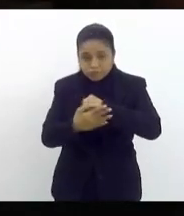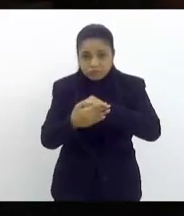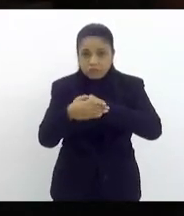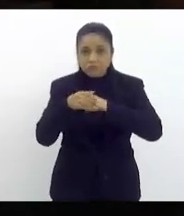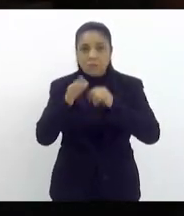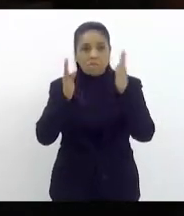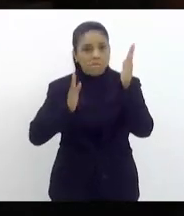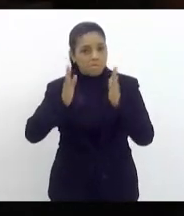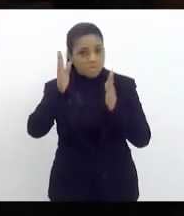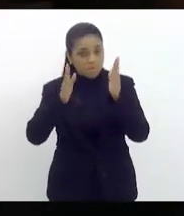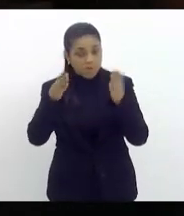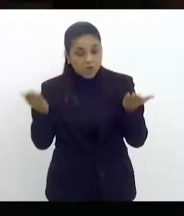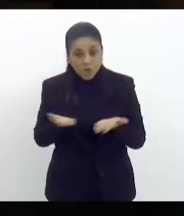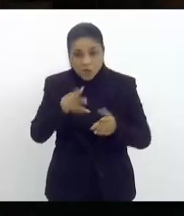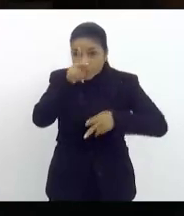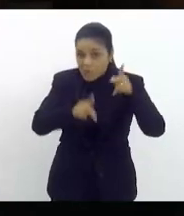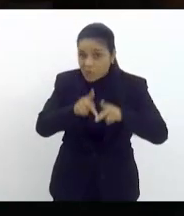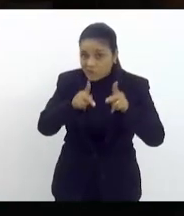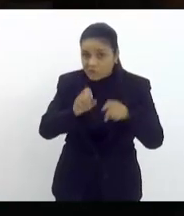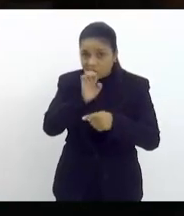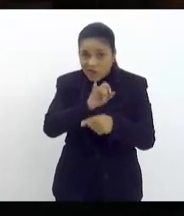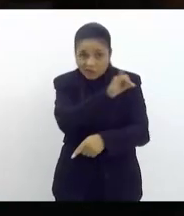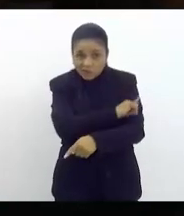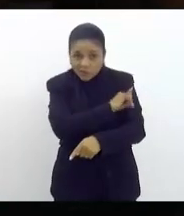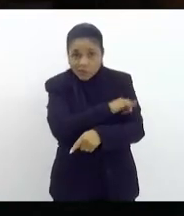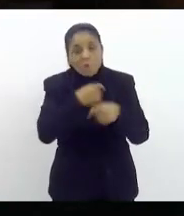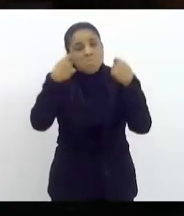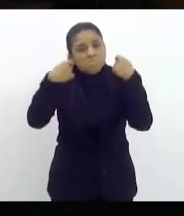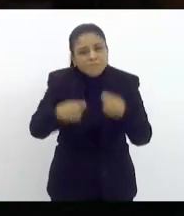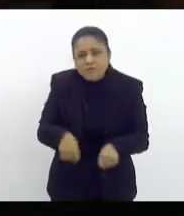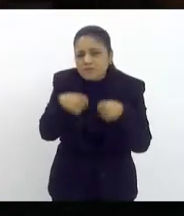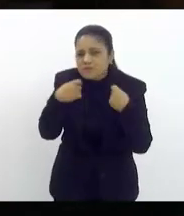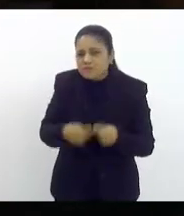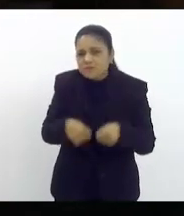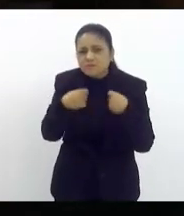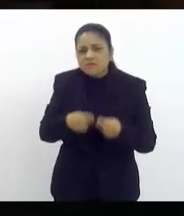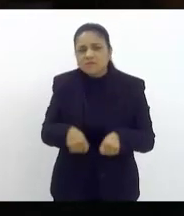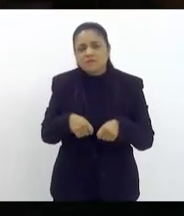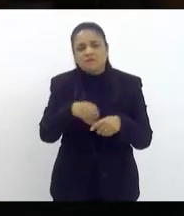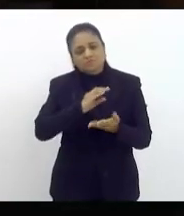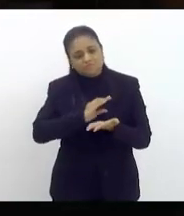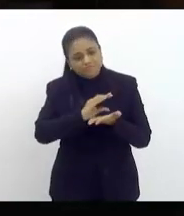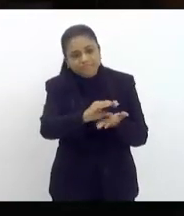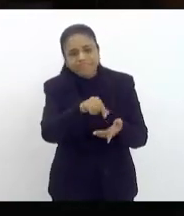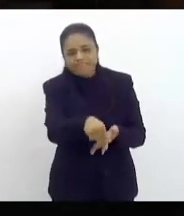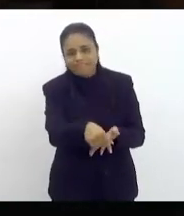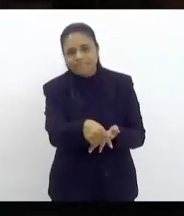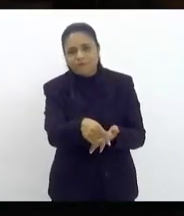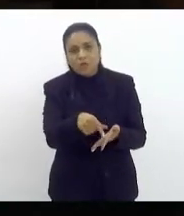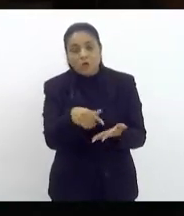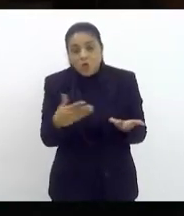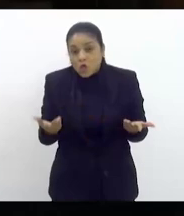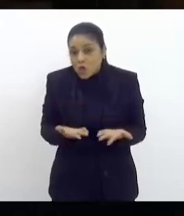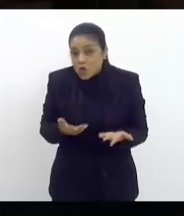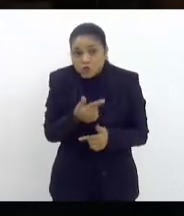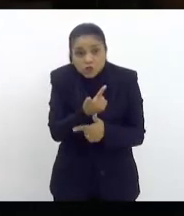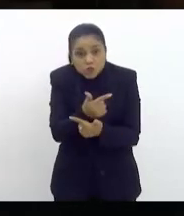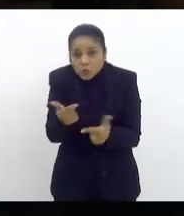hoje a população ainda do Estado do Rio de Janeiro ainda precisa, porque não temos hoje nenhuma